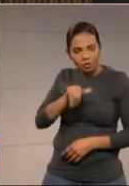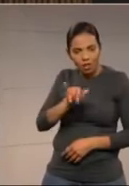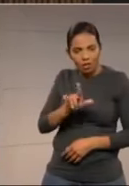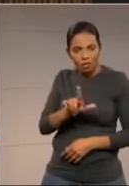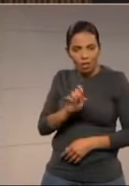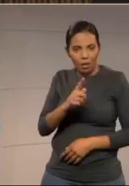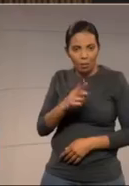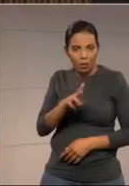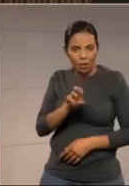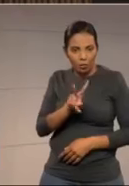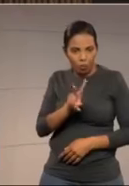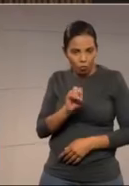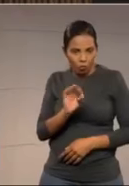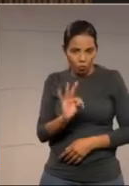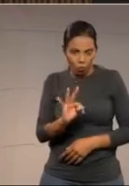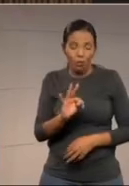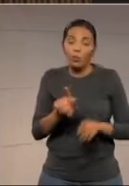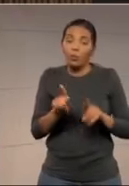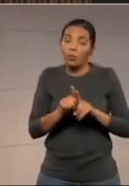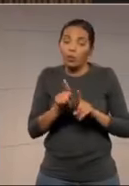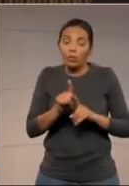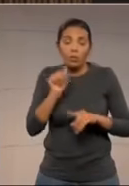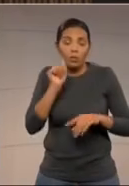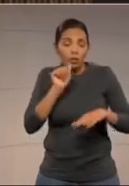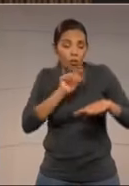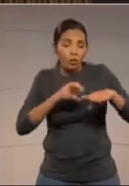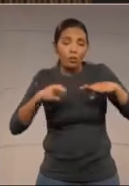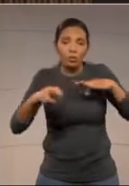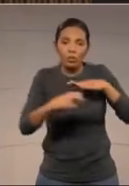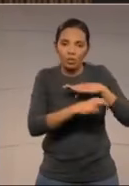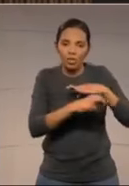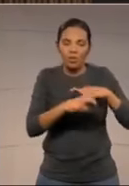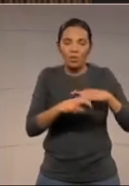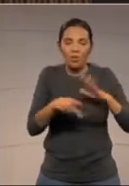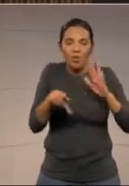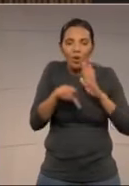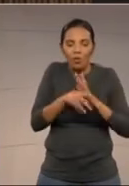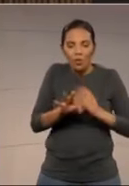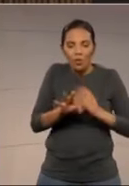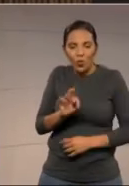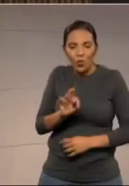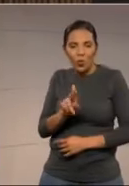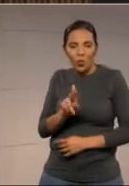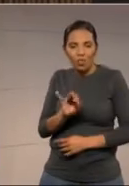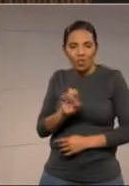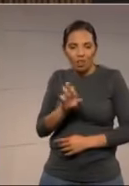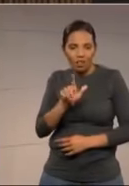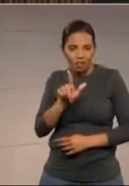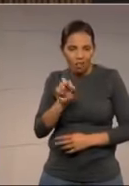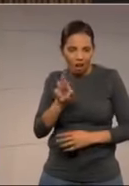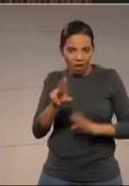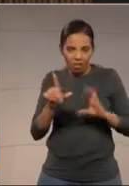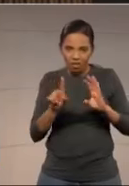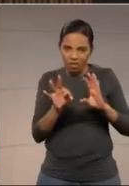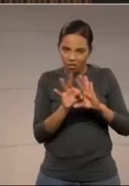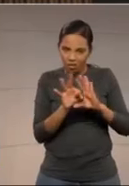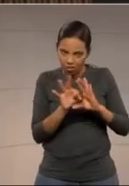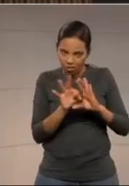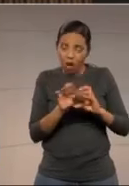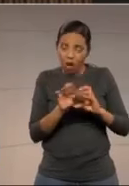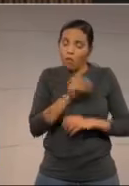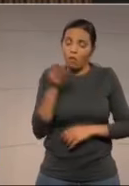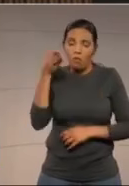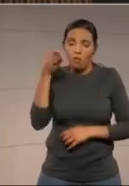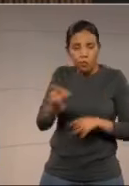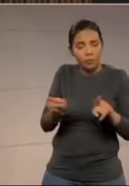que representa a Associação dos Conselheiros do Estado Tutelares, o Orlando Boletti, do Conselho Estadual das